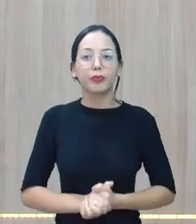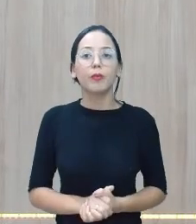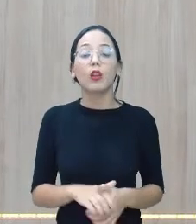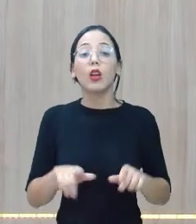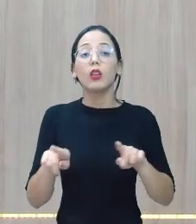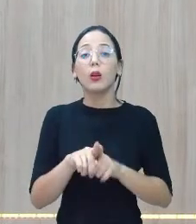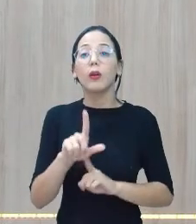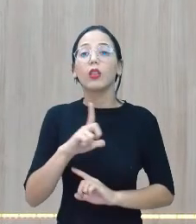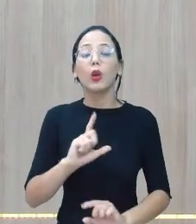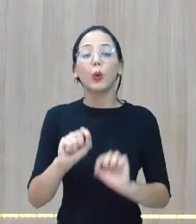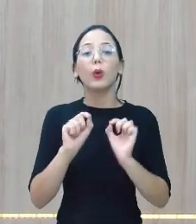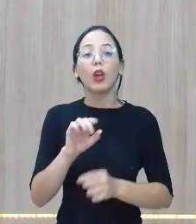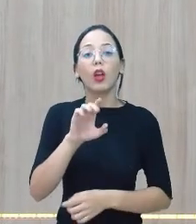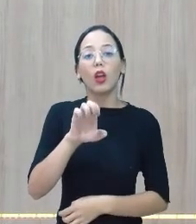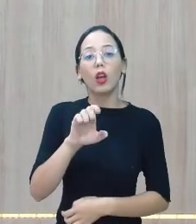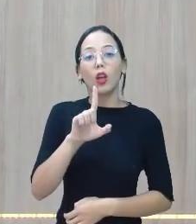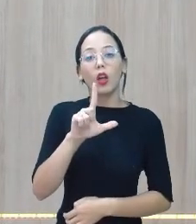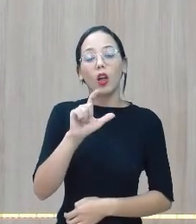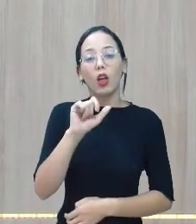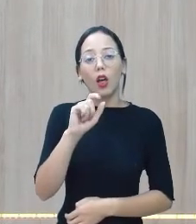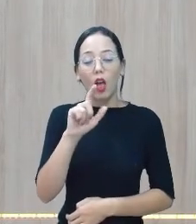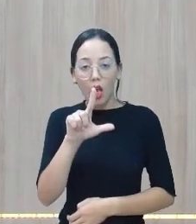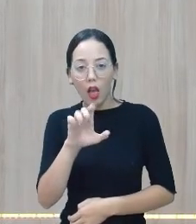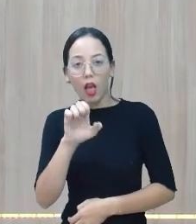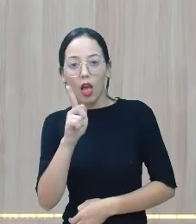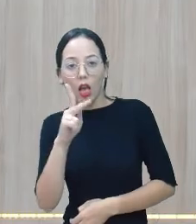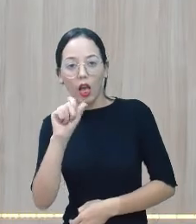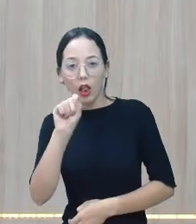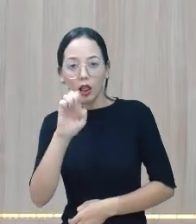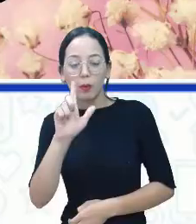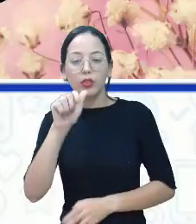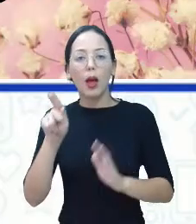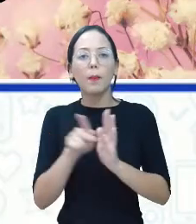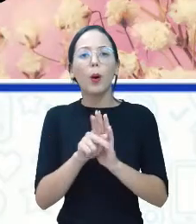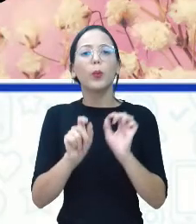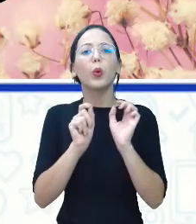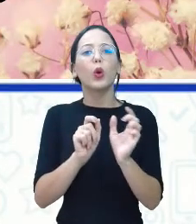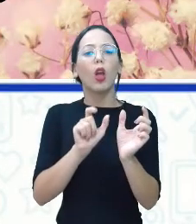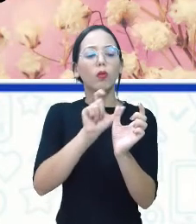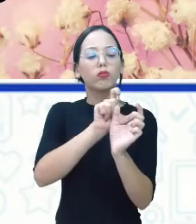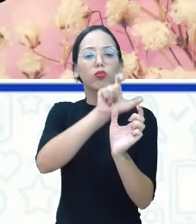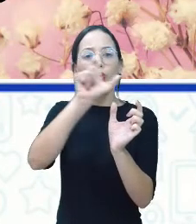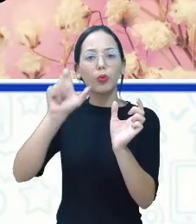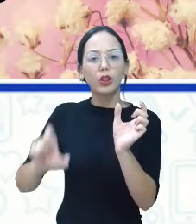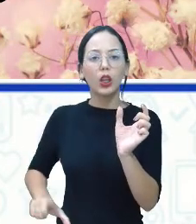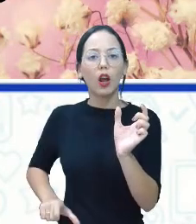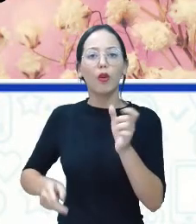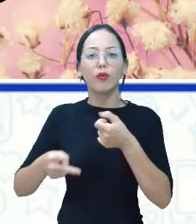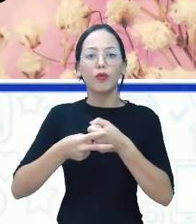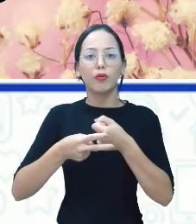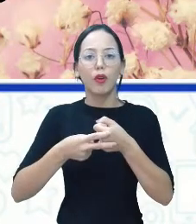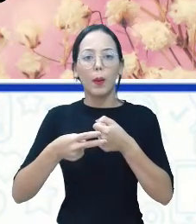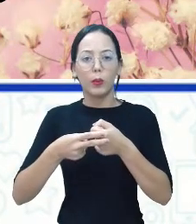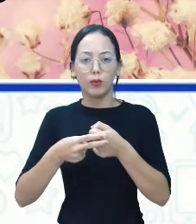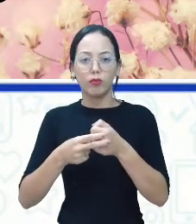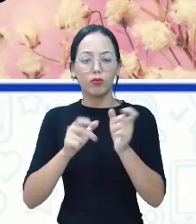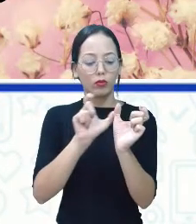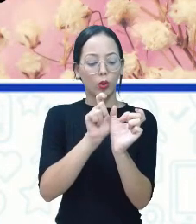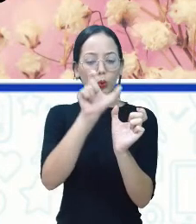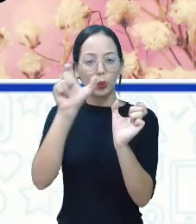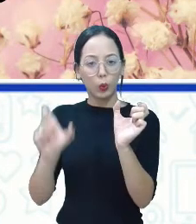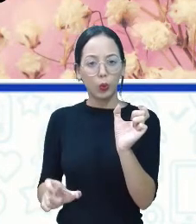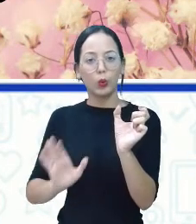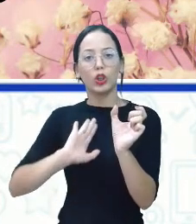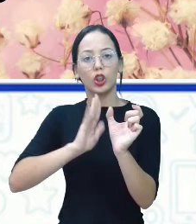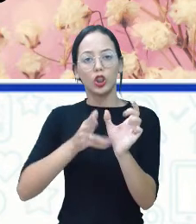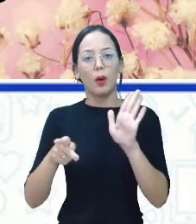não é? Que é a omissão do verbo. A língua dá a possibilidade de omitir ou ocultar um verbo que já